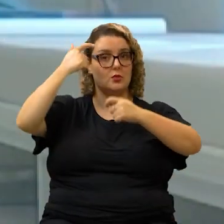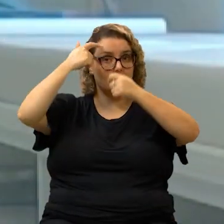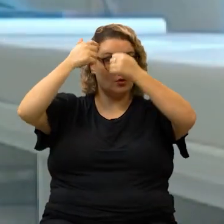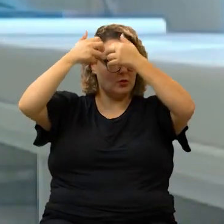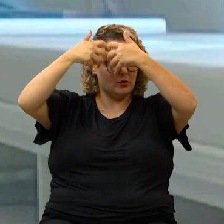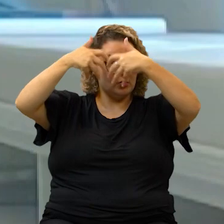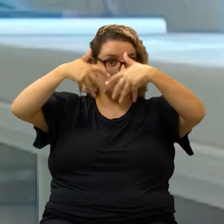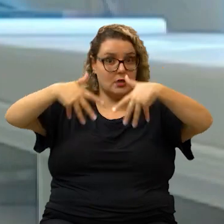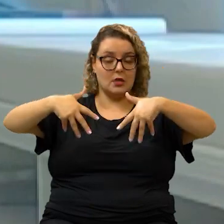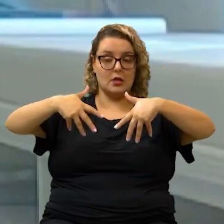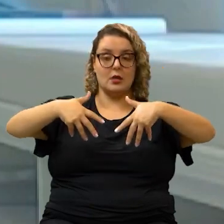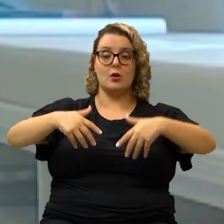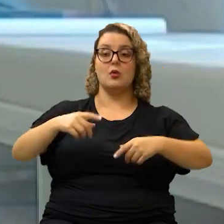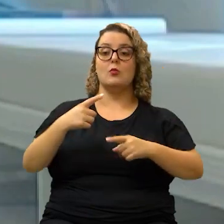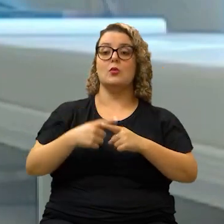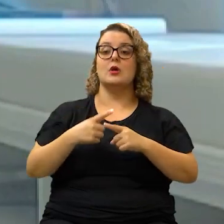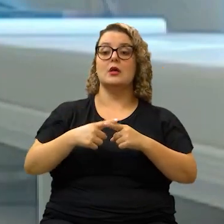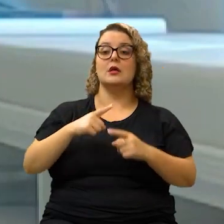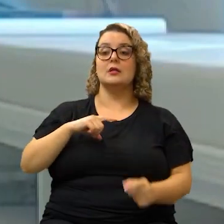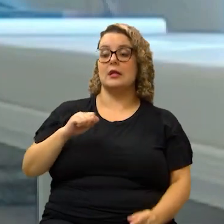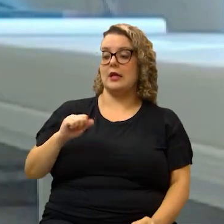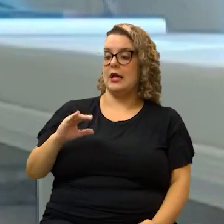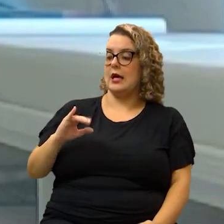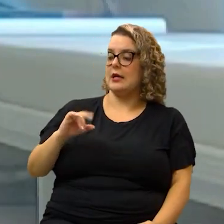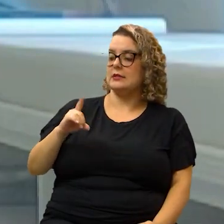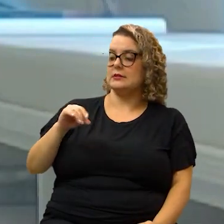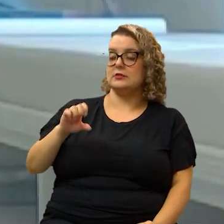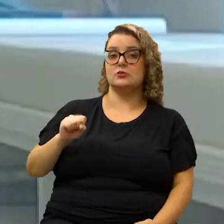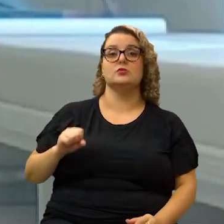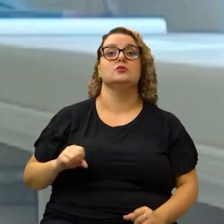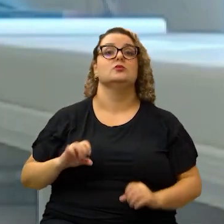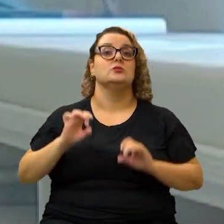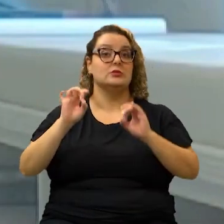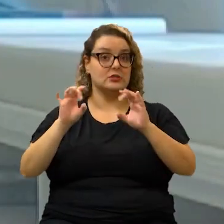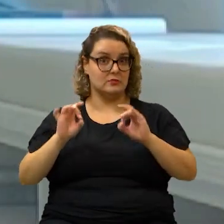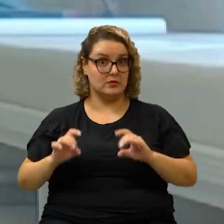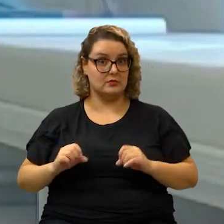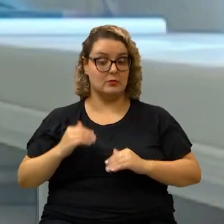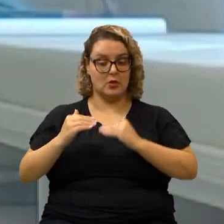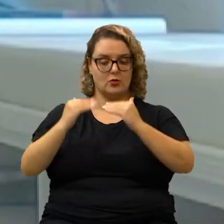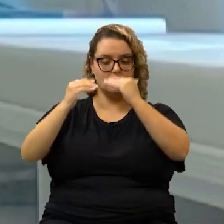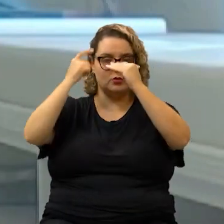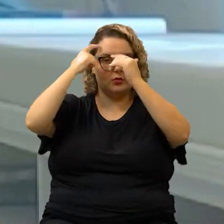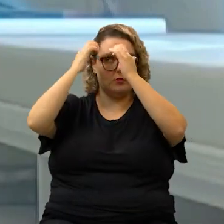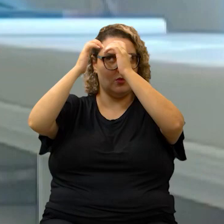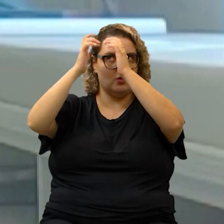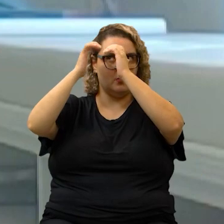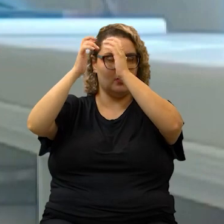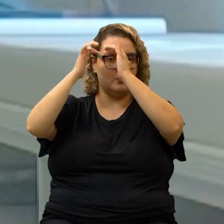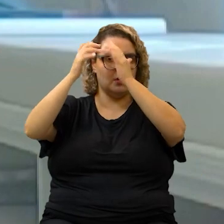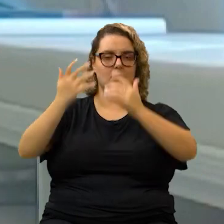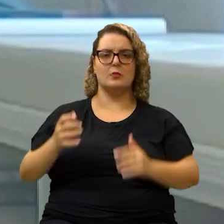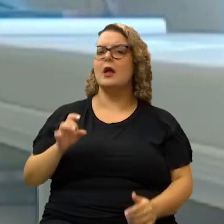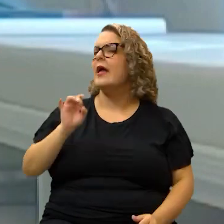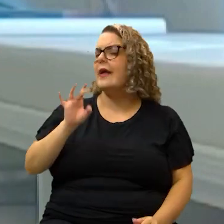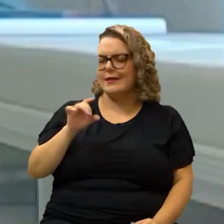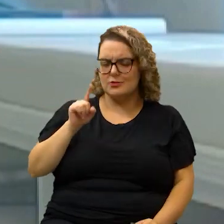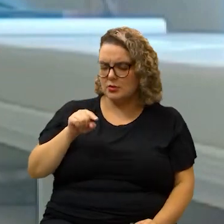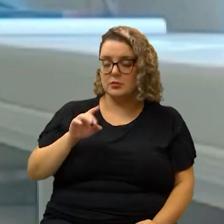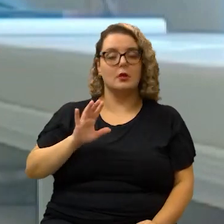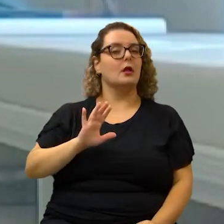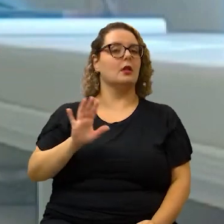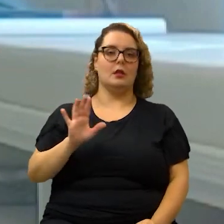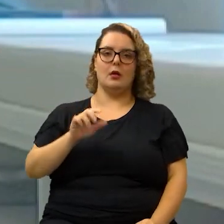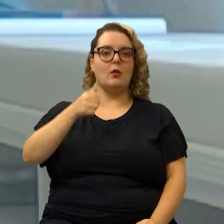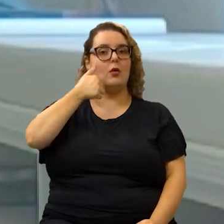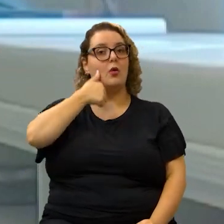porque ele tem ácidos específicos para o desenvolvimento do cérebro. É só isso? Não, porque uma mãe